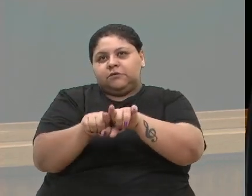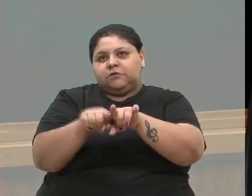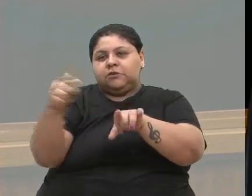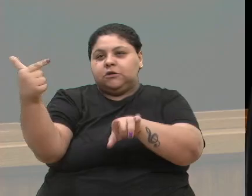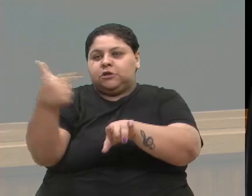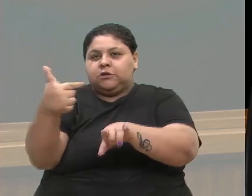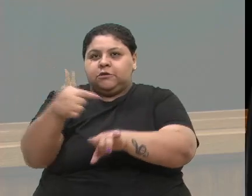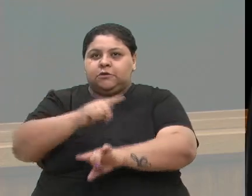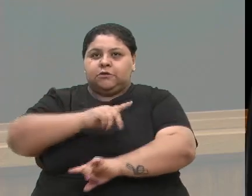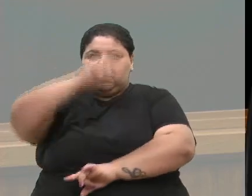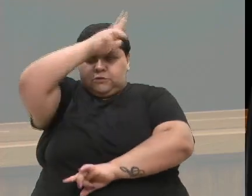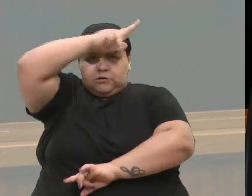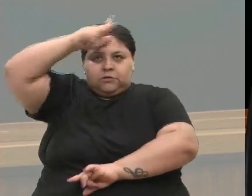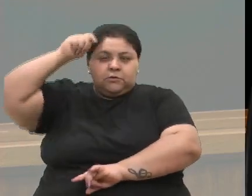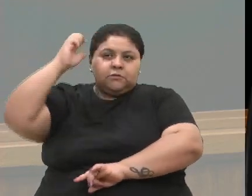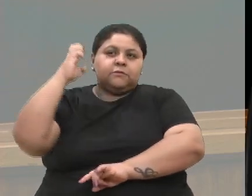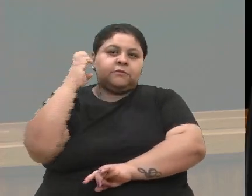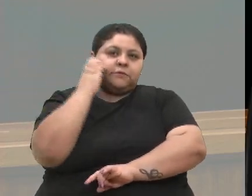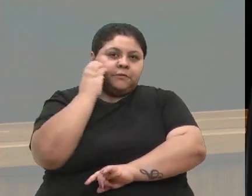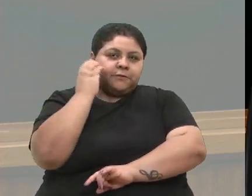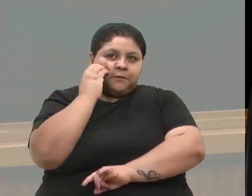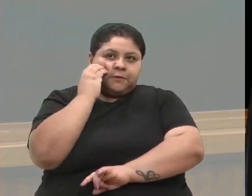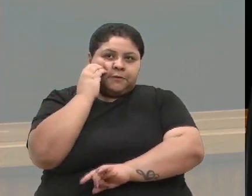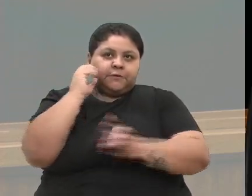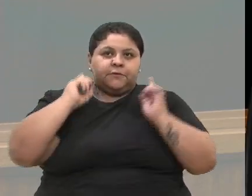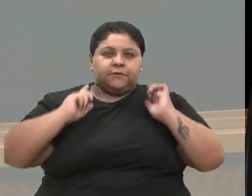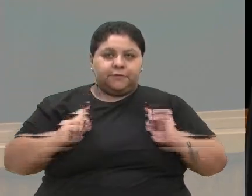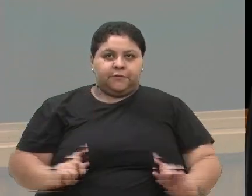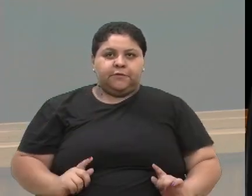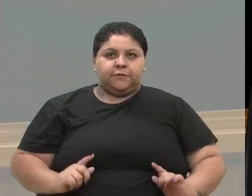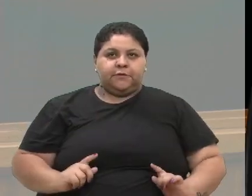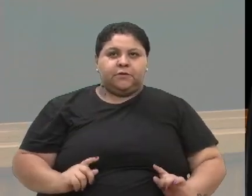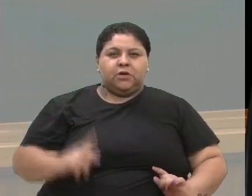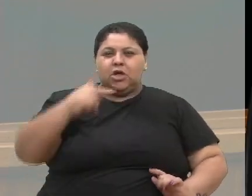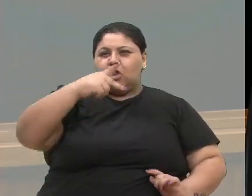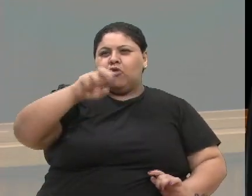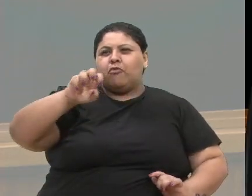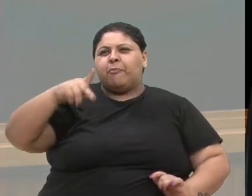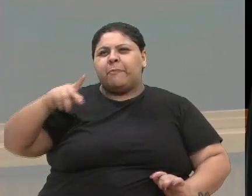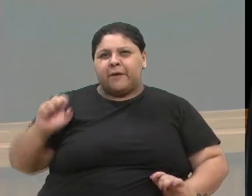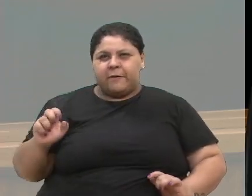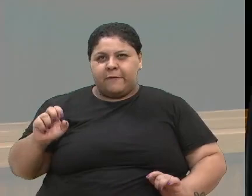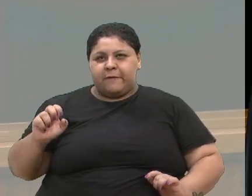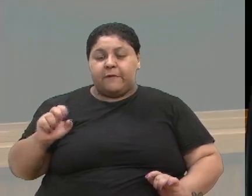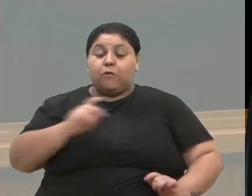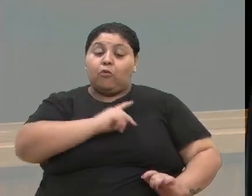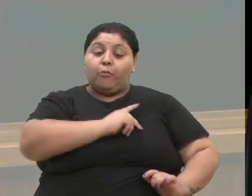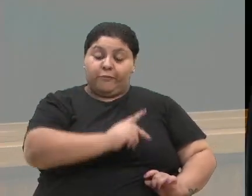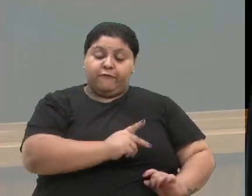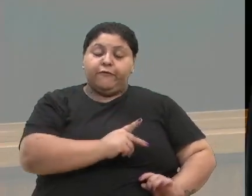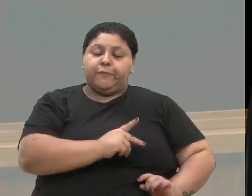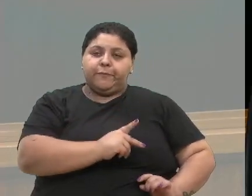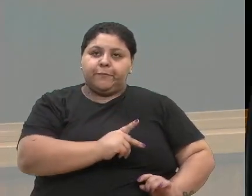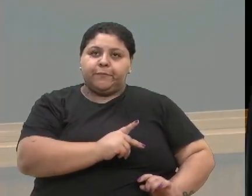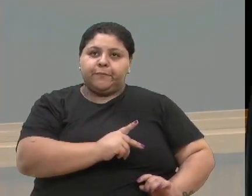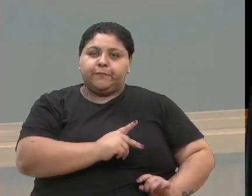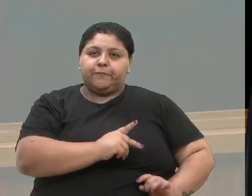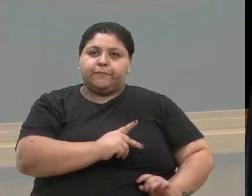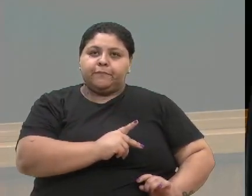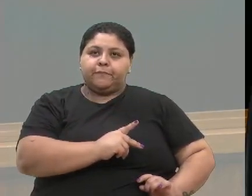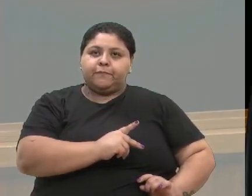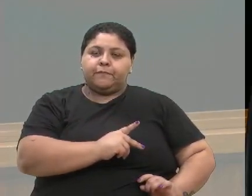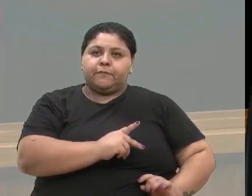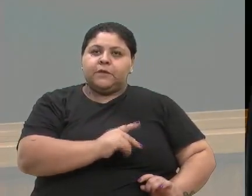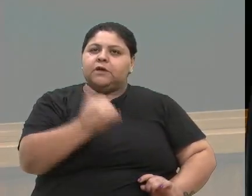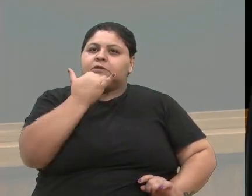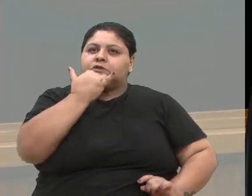subprefeito de Anarrec, na gestão do prefeito Pepe Vargas, do então prefeito Pepe Vargas. Foi subprefeito